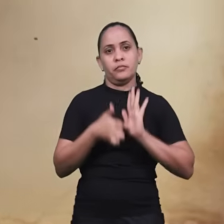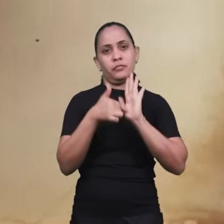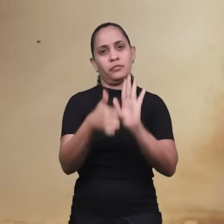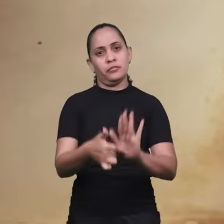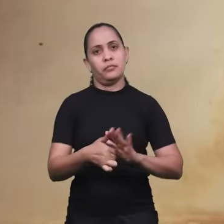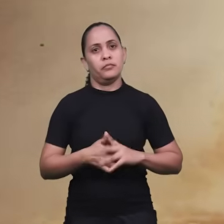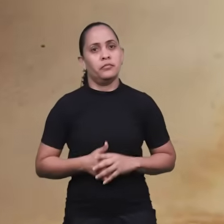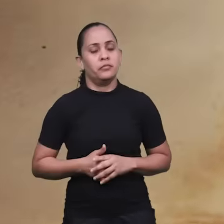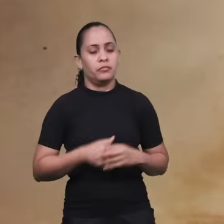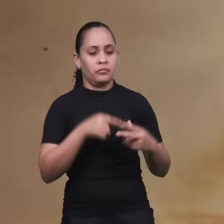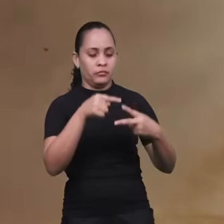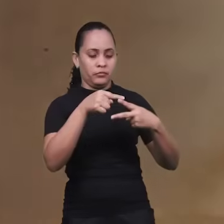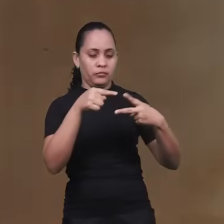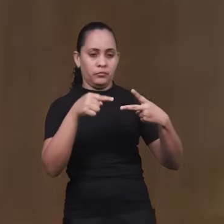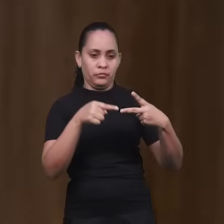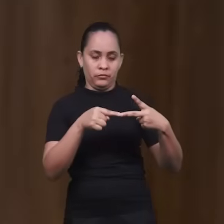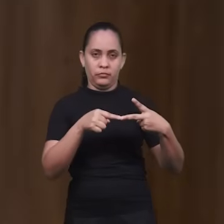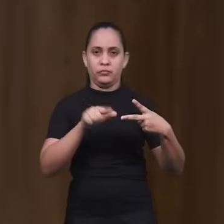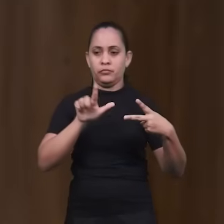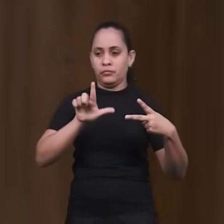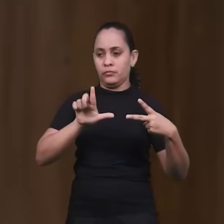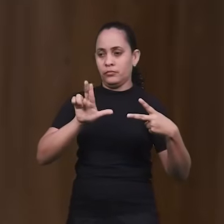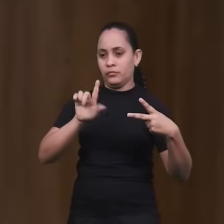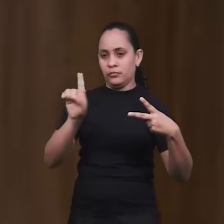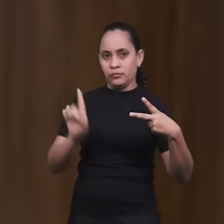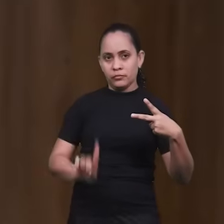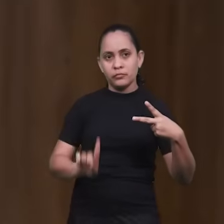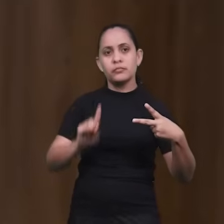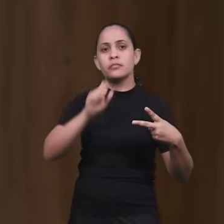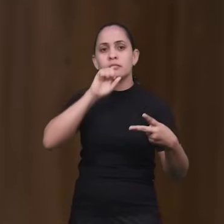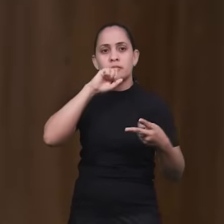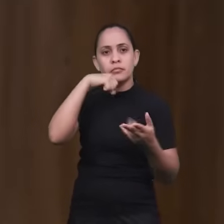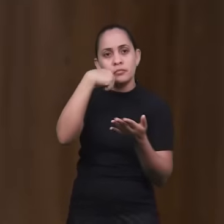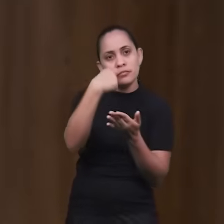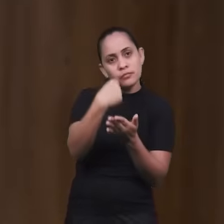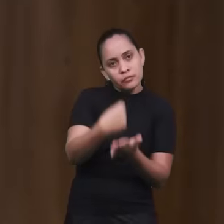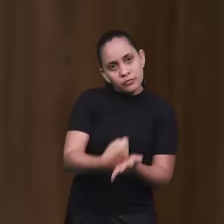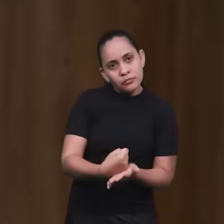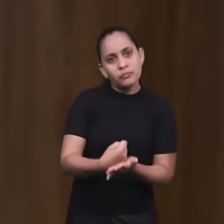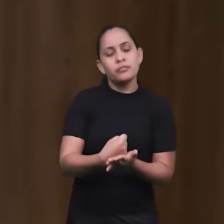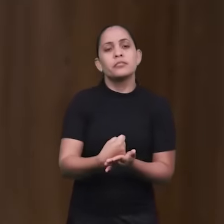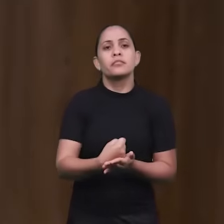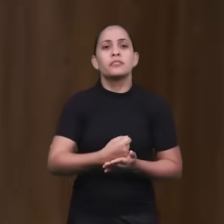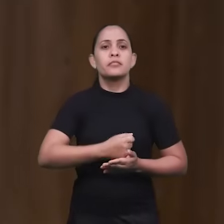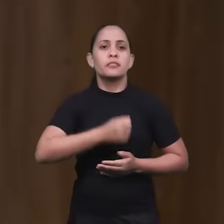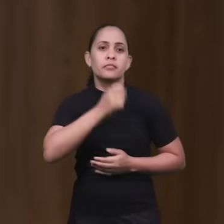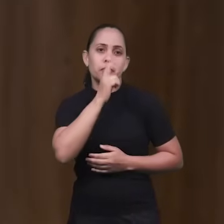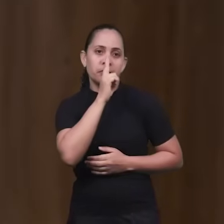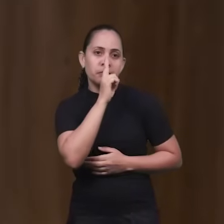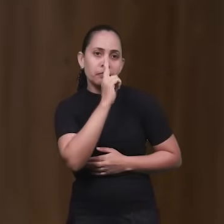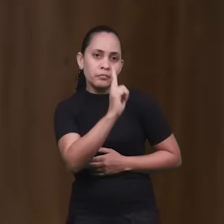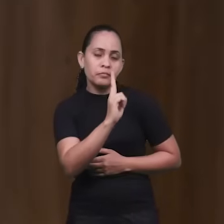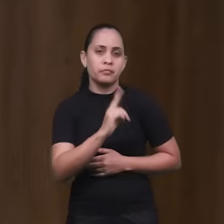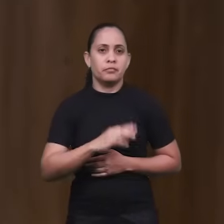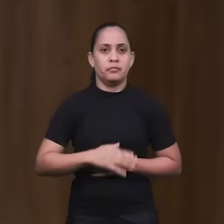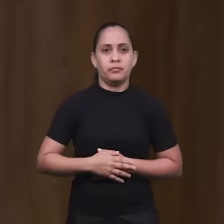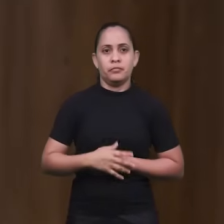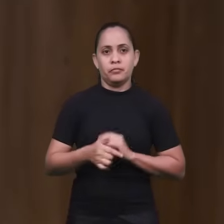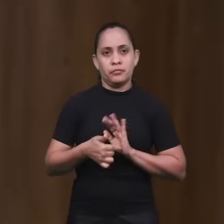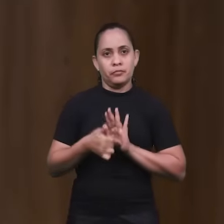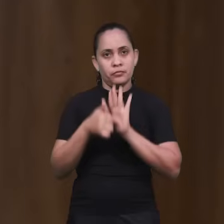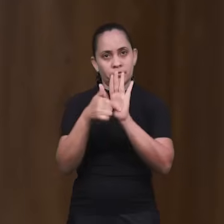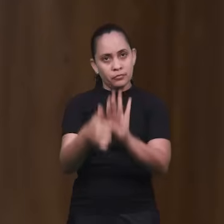nos fala de dois tipos de luz. No Velho Testamento, em hebraico, a